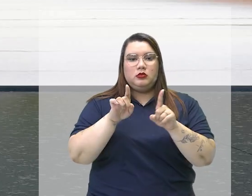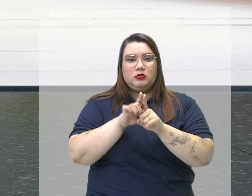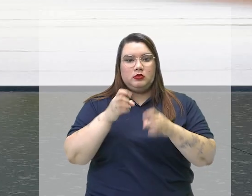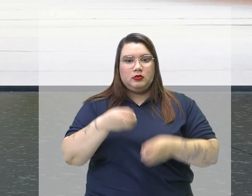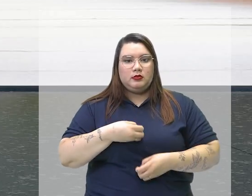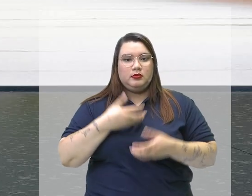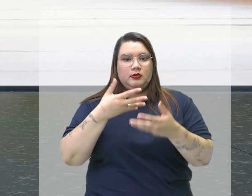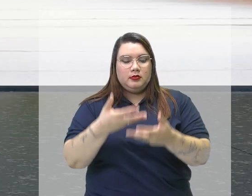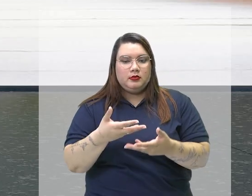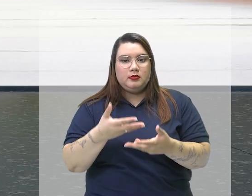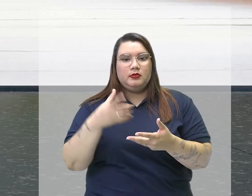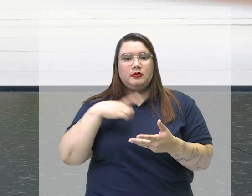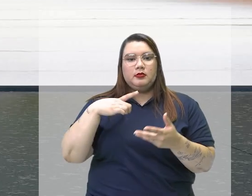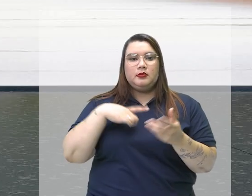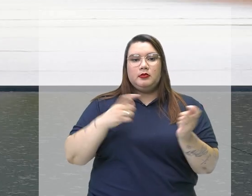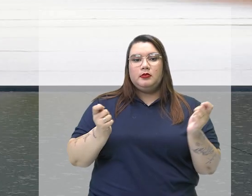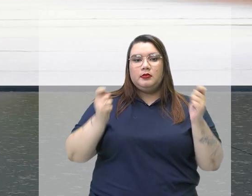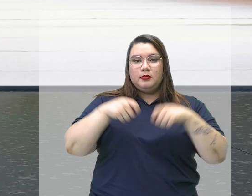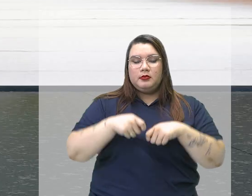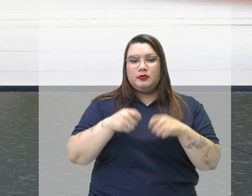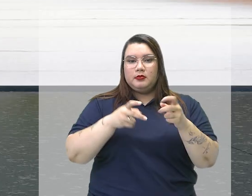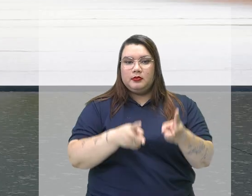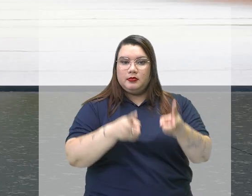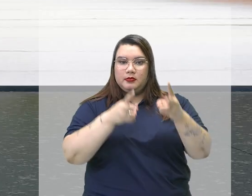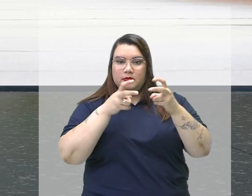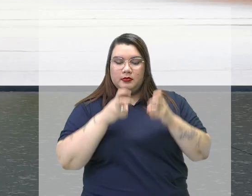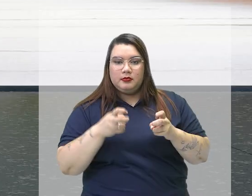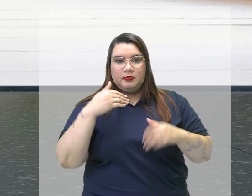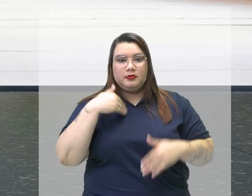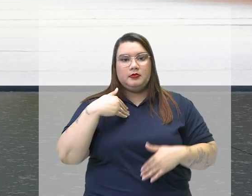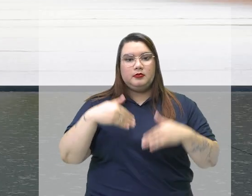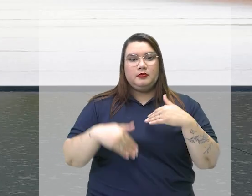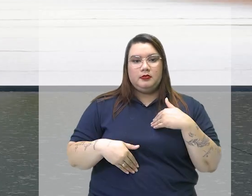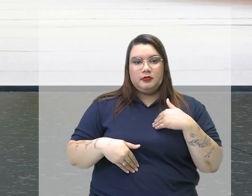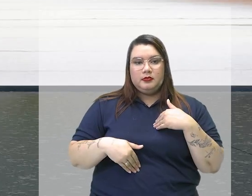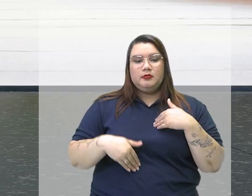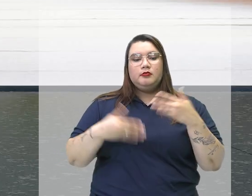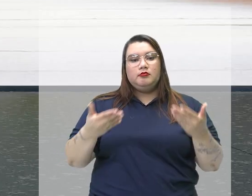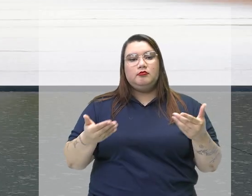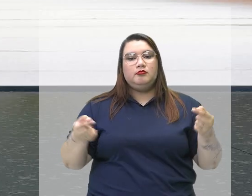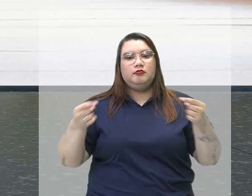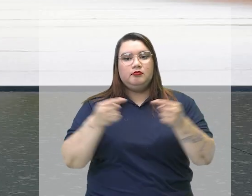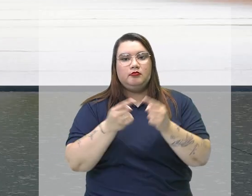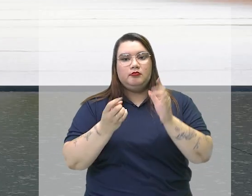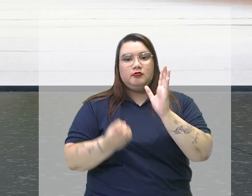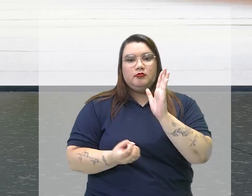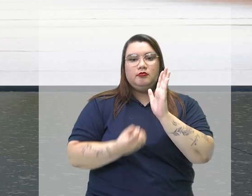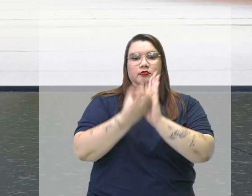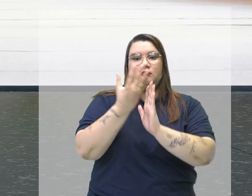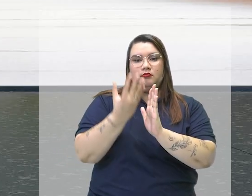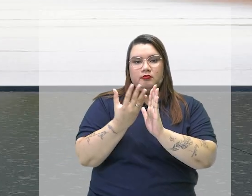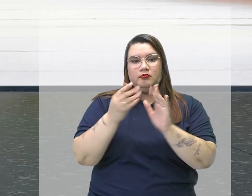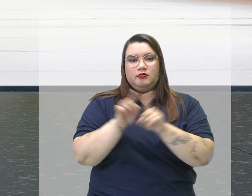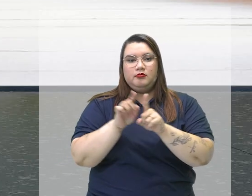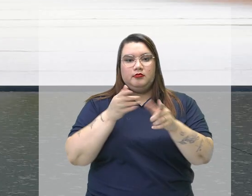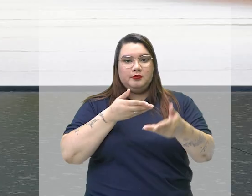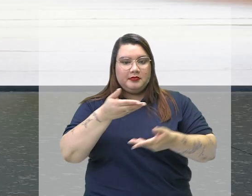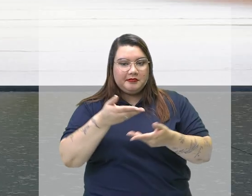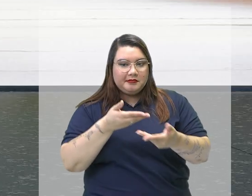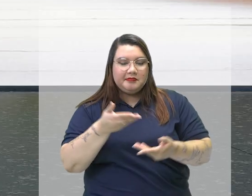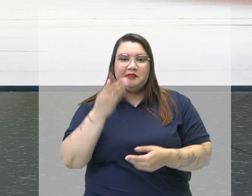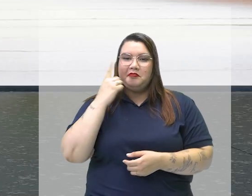e expressiva, que possibilita o reconhecimento do corpo como meio de criação